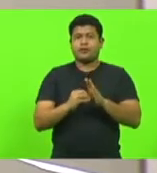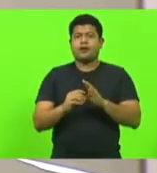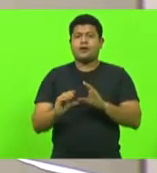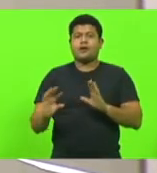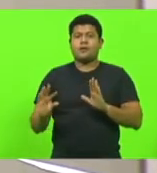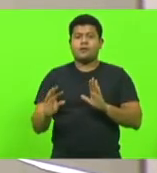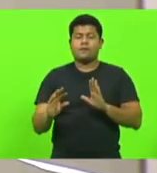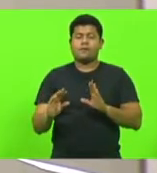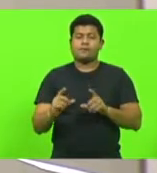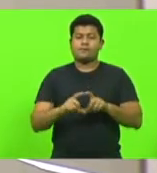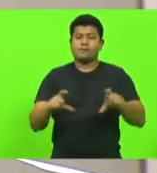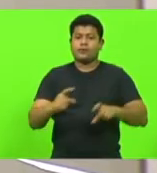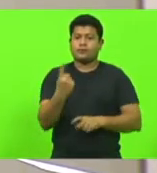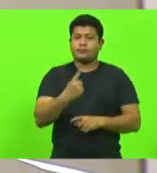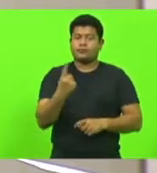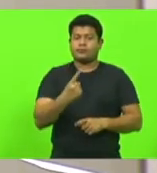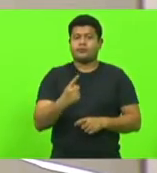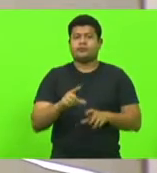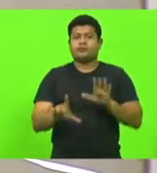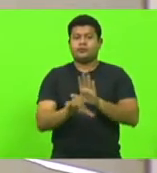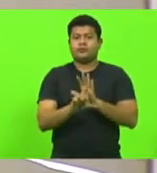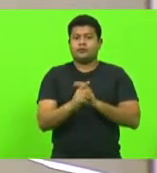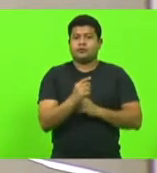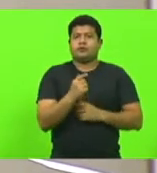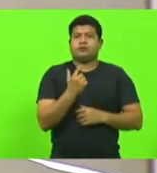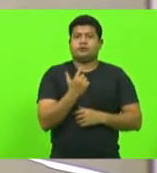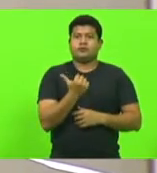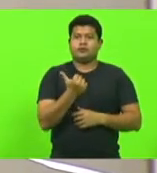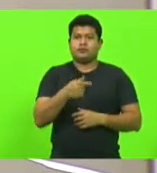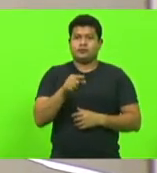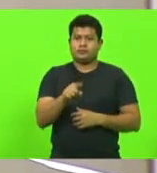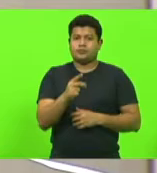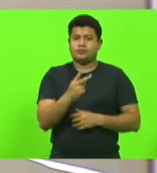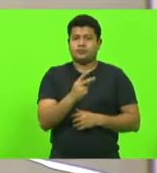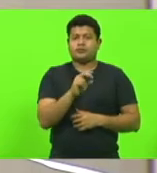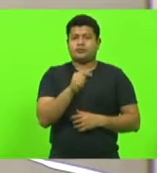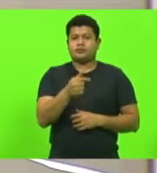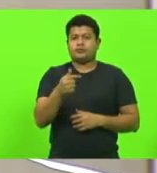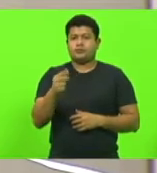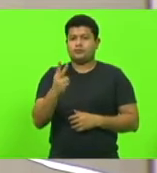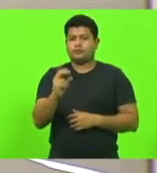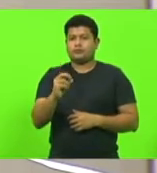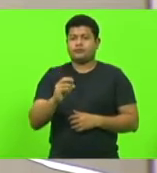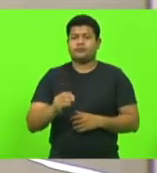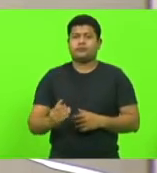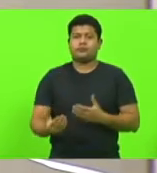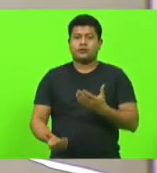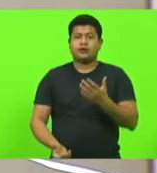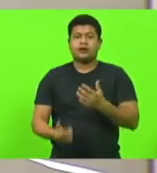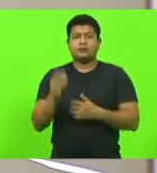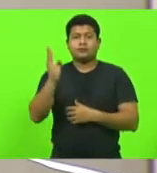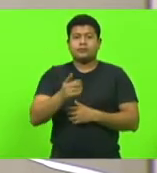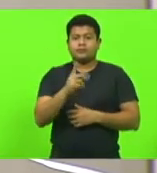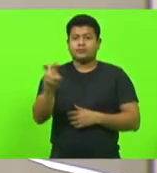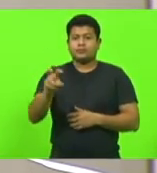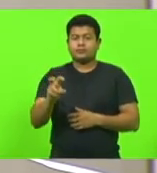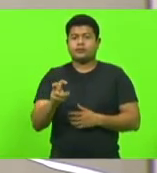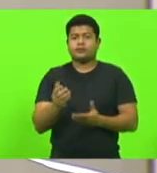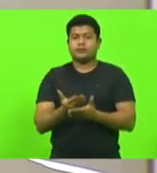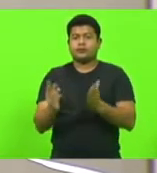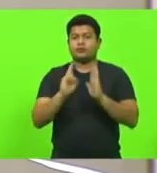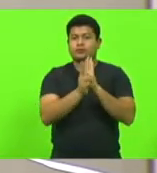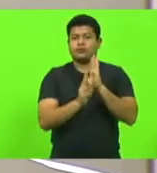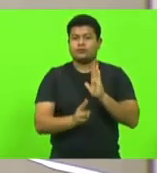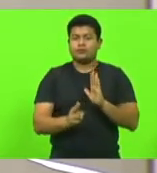lei 16.720 de 2015, que consolida as leis que dispõem sobre a denominação de bens públicos no âmbito do Estado de Santa